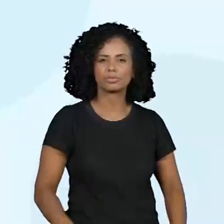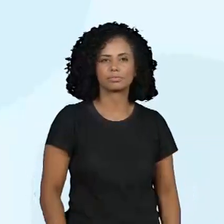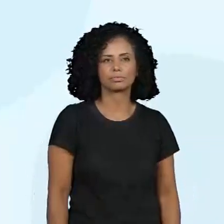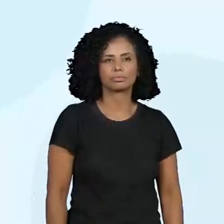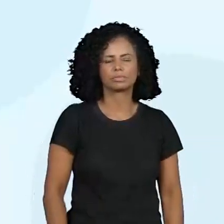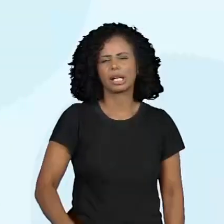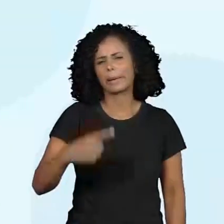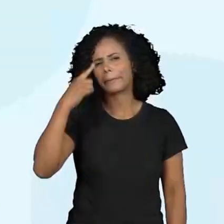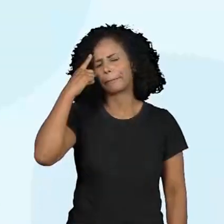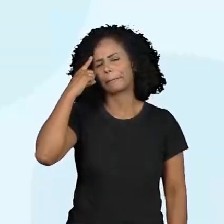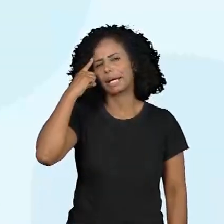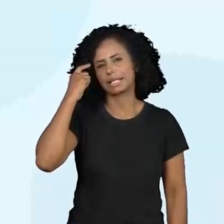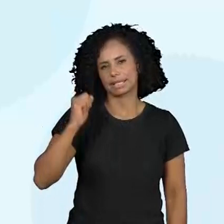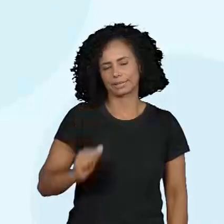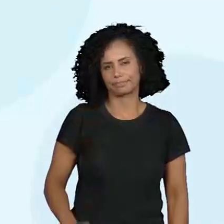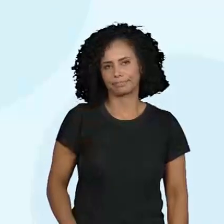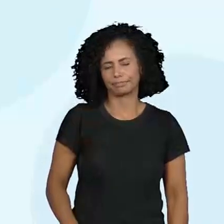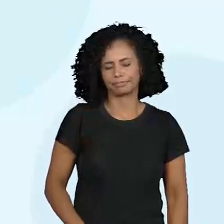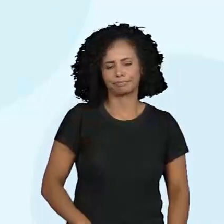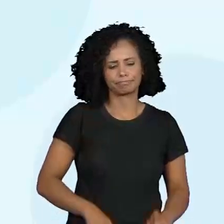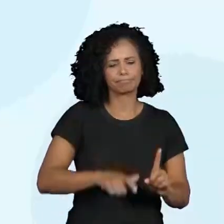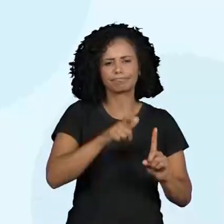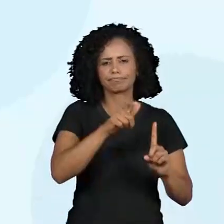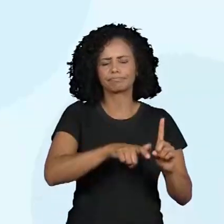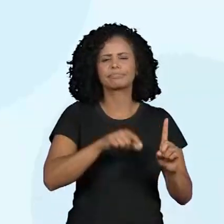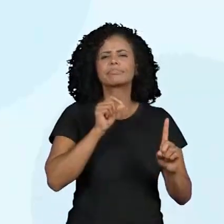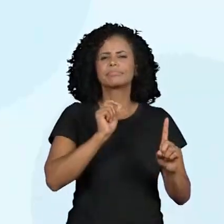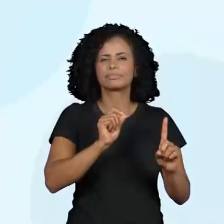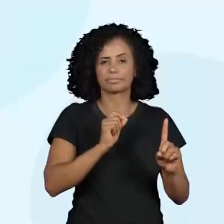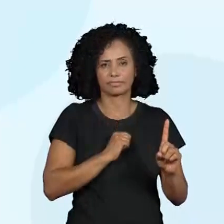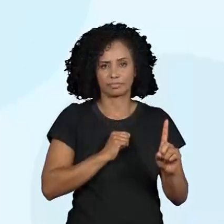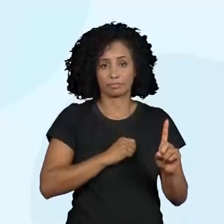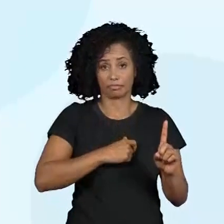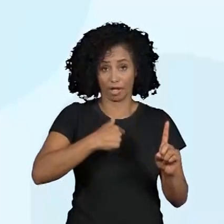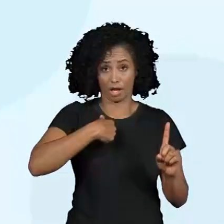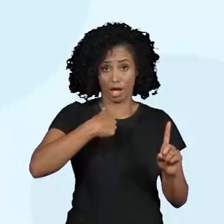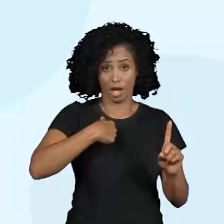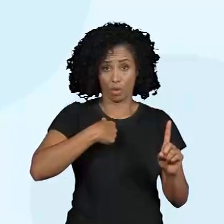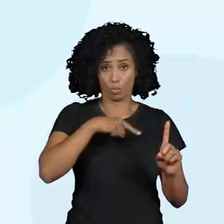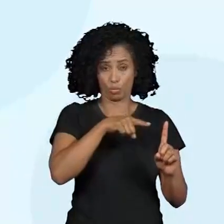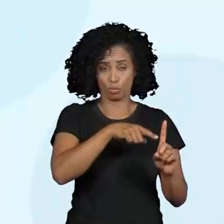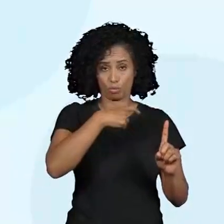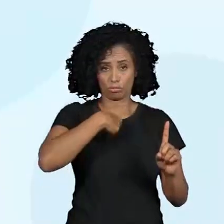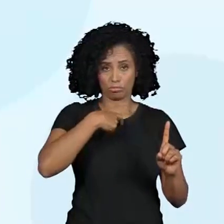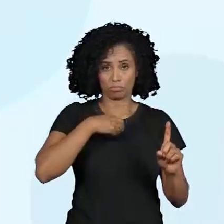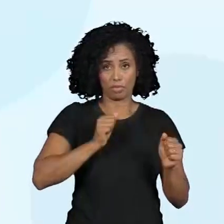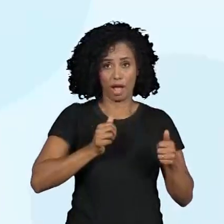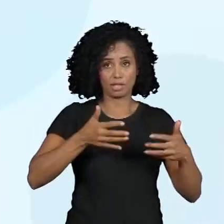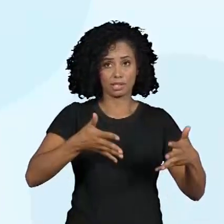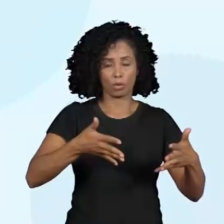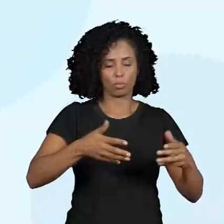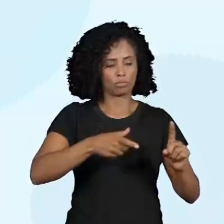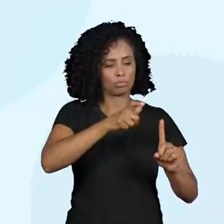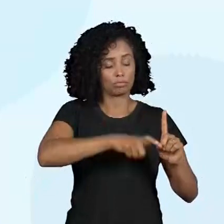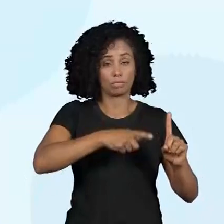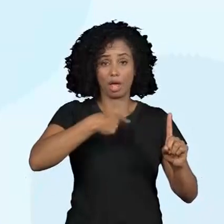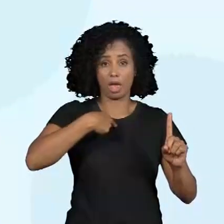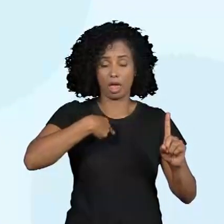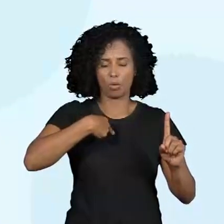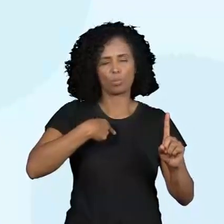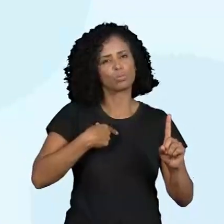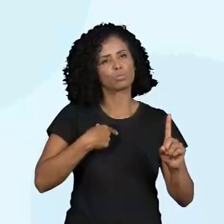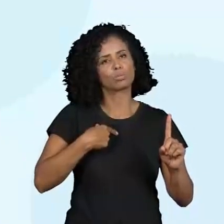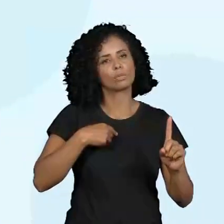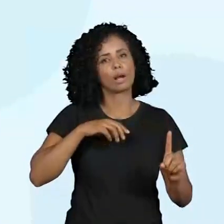países para analisar esse trecho o sujeito fez tudo isso eu Tá certo então